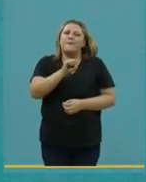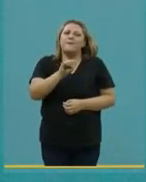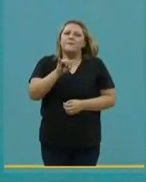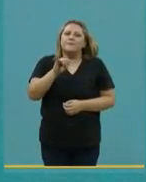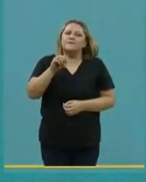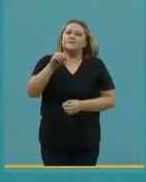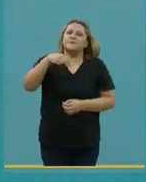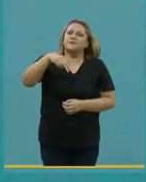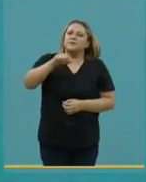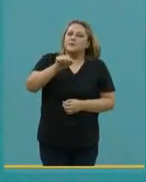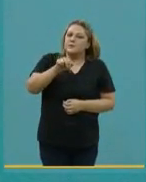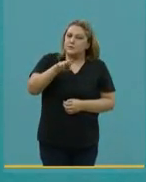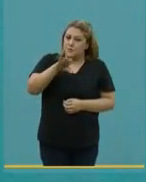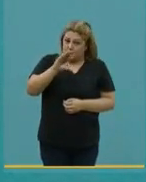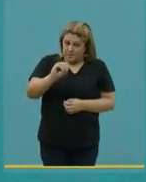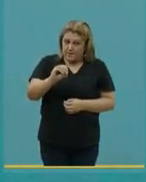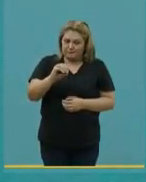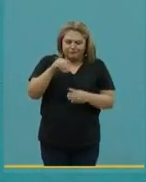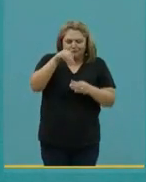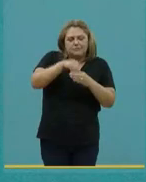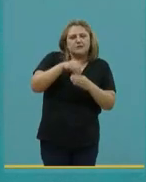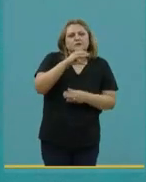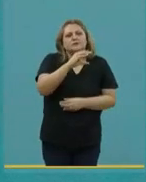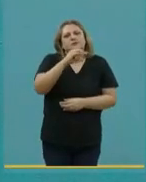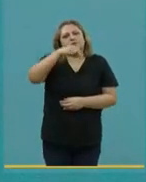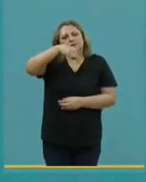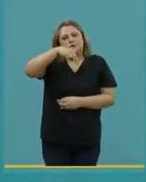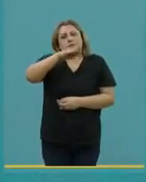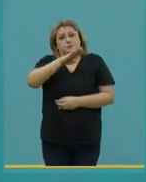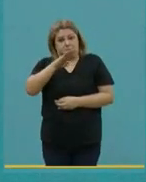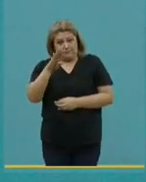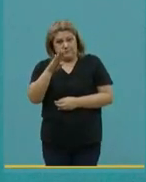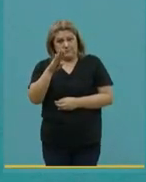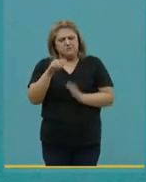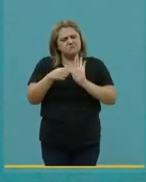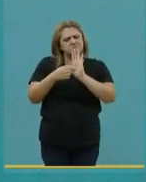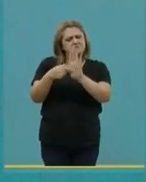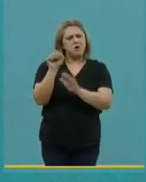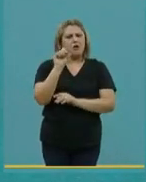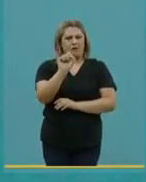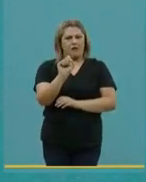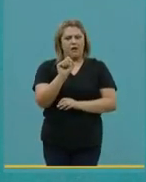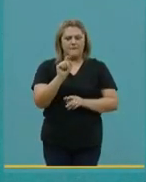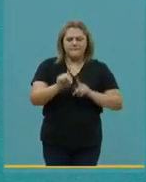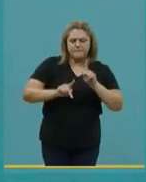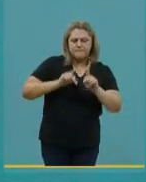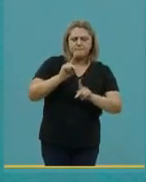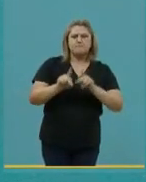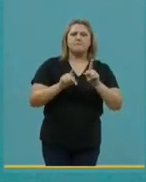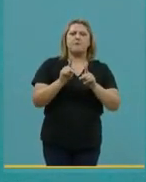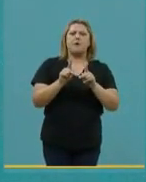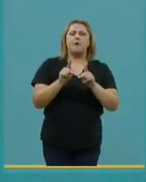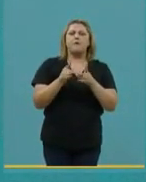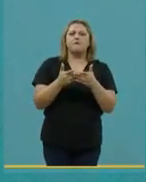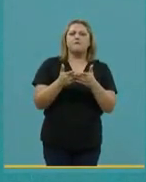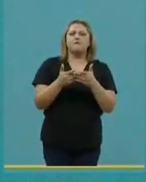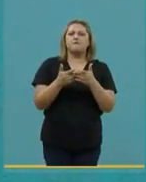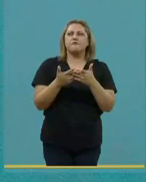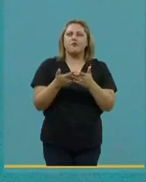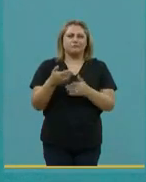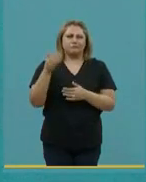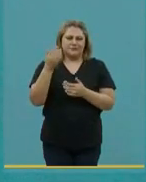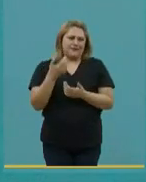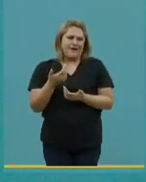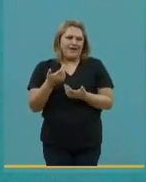organismo da cnbb mostrou que a violência contra os povos tradicionais aumentou em 2007